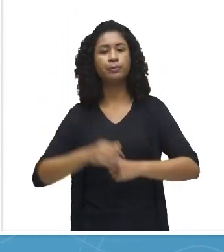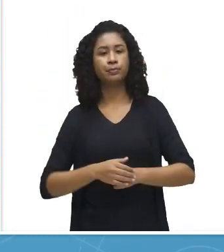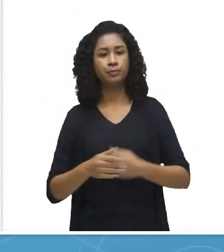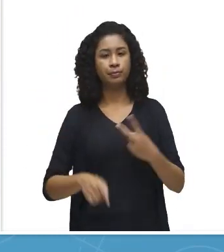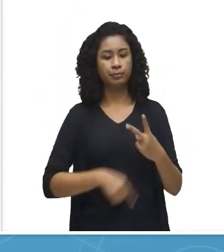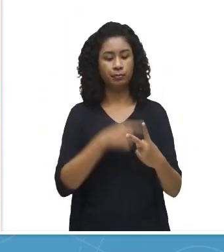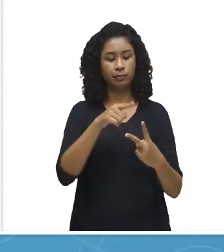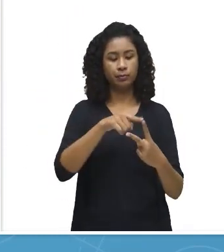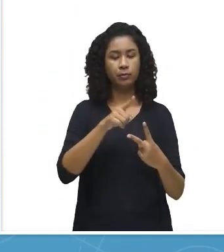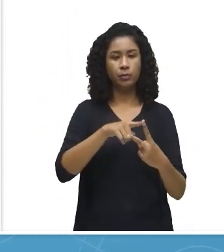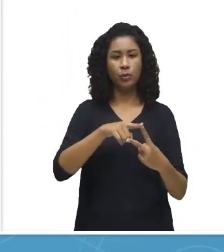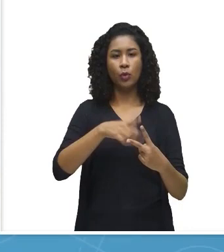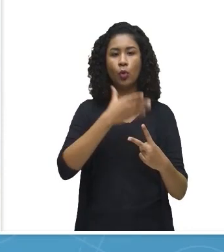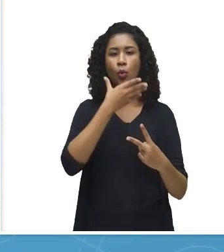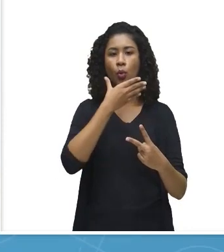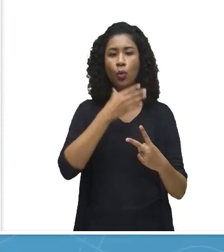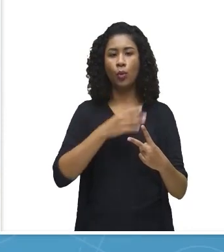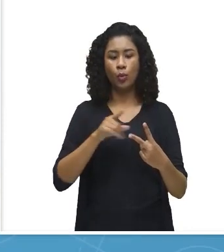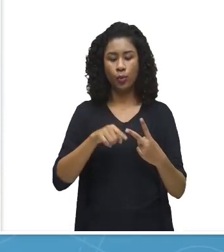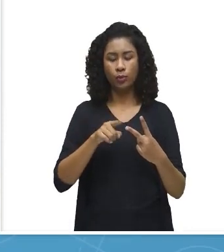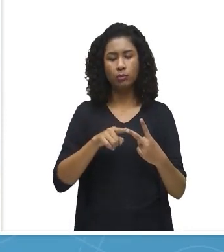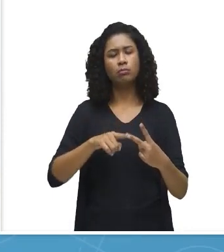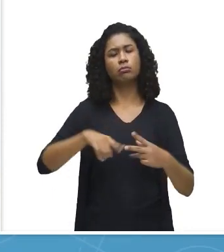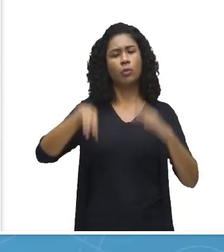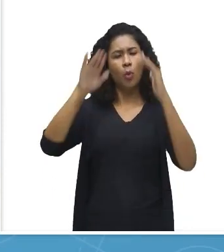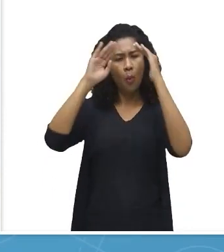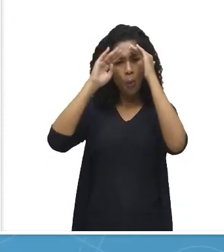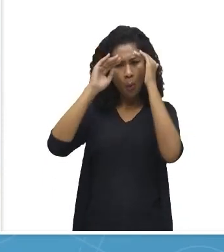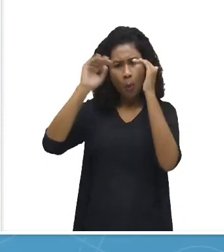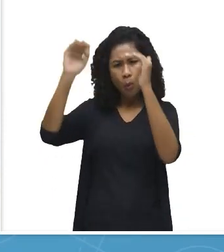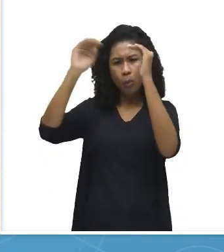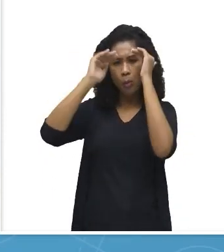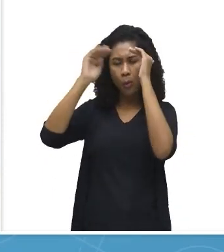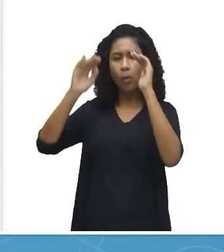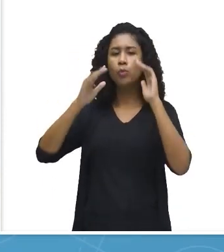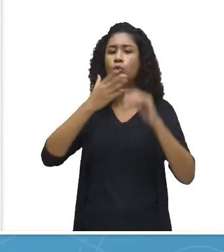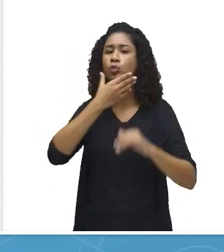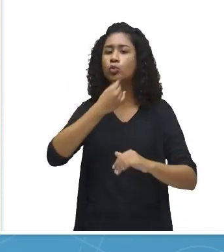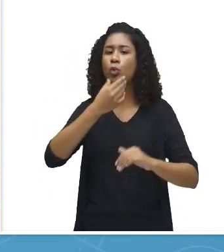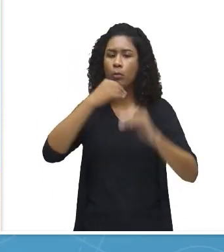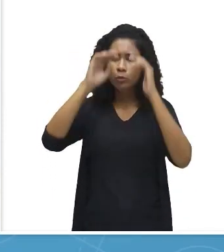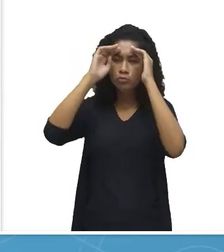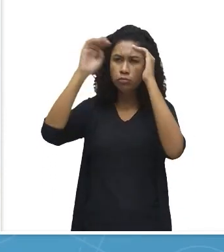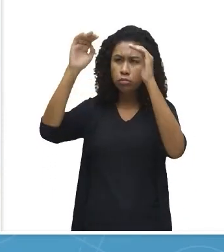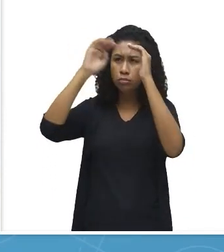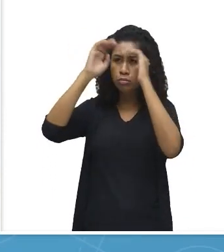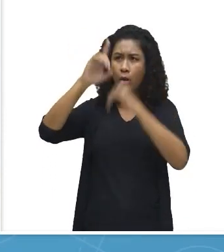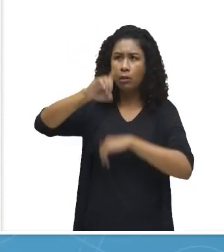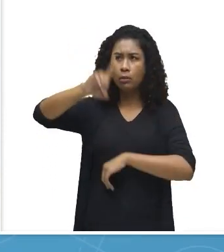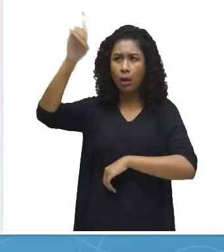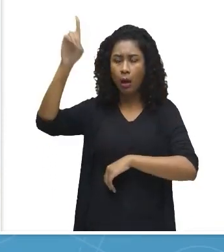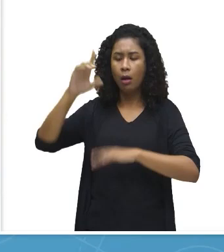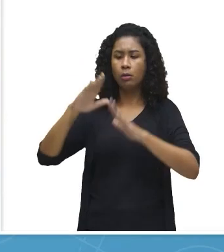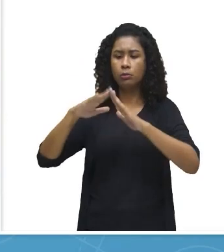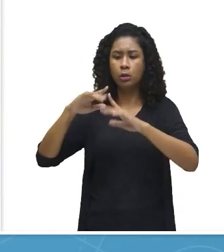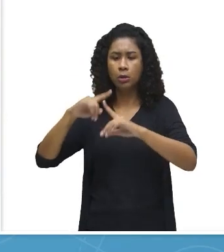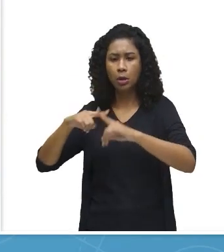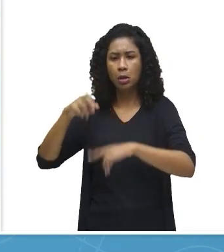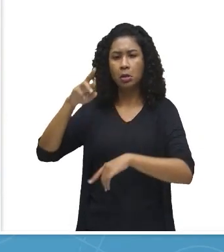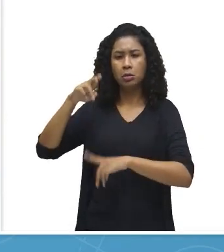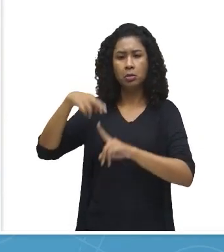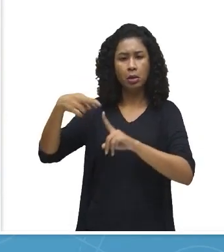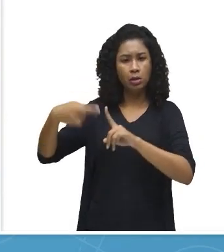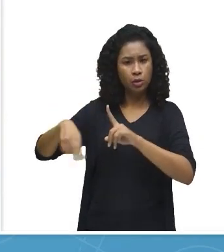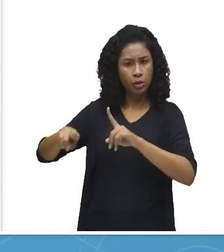homem está submetido à autoridade da religião, da igreja de Deus. Isso vai ser, de certa forma, sedimentado,